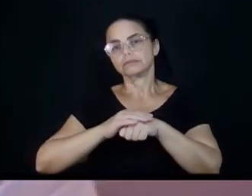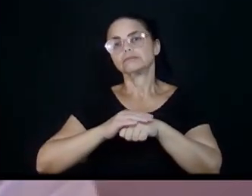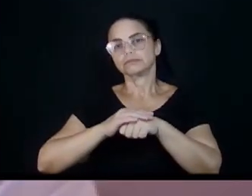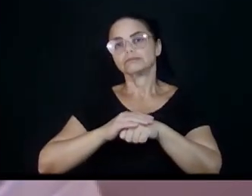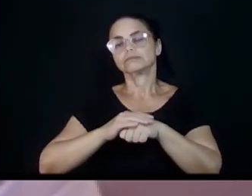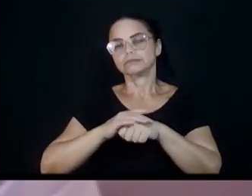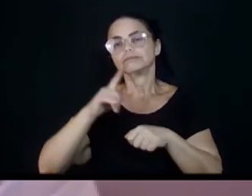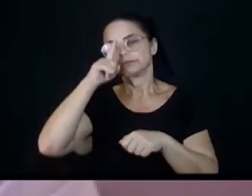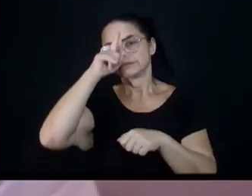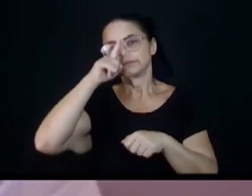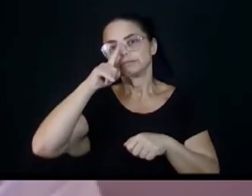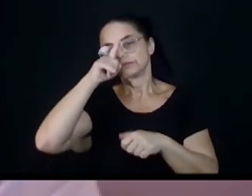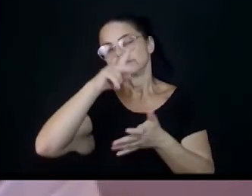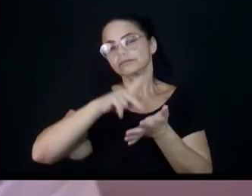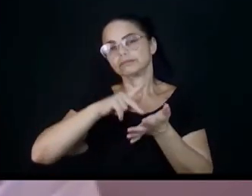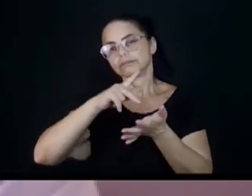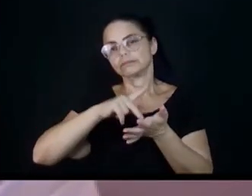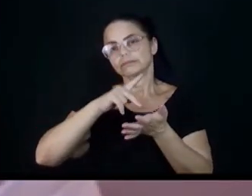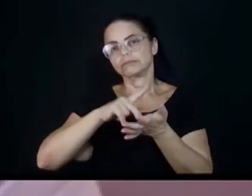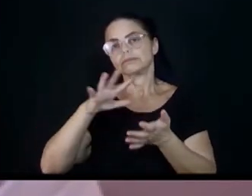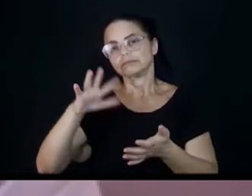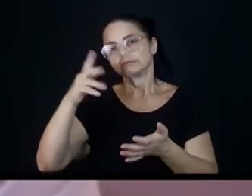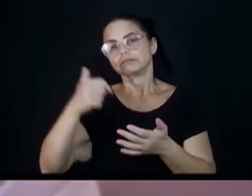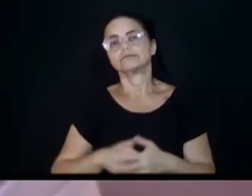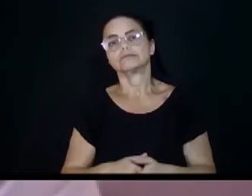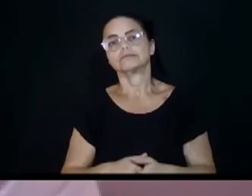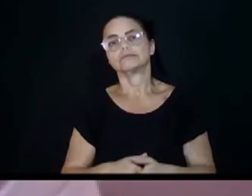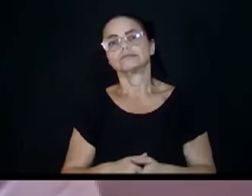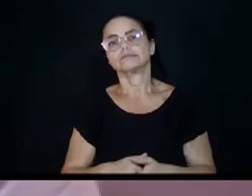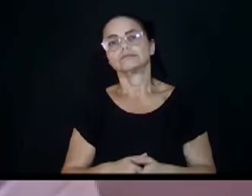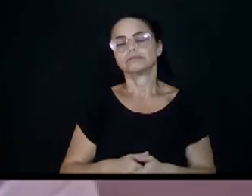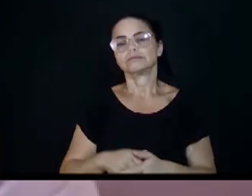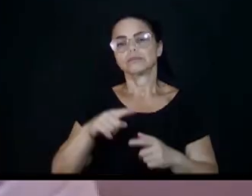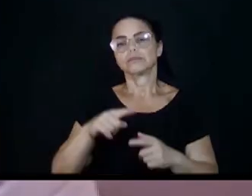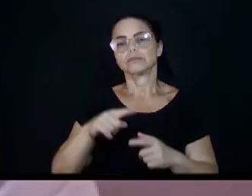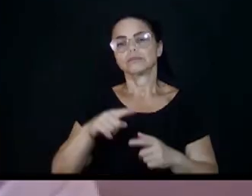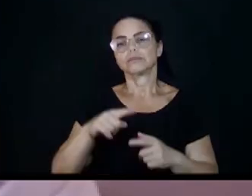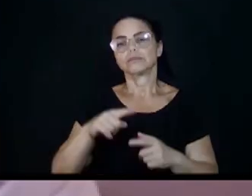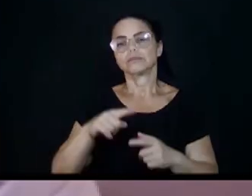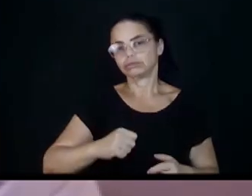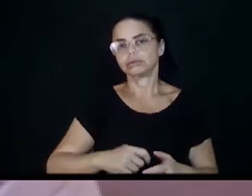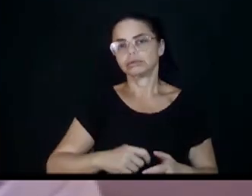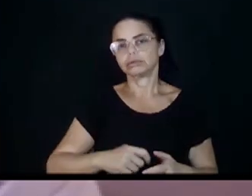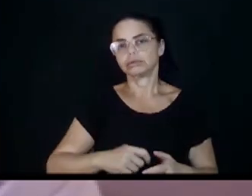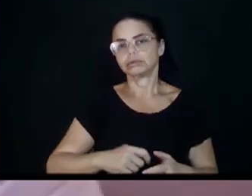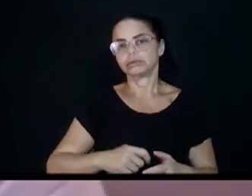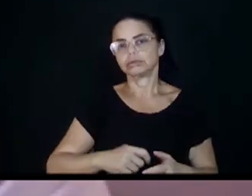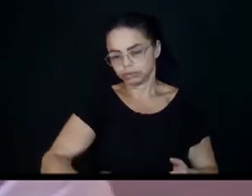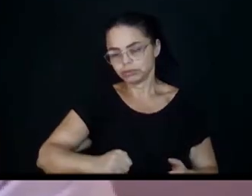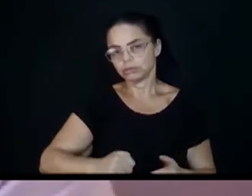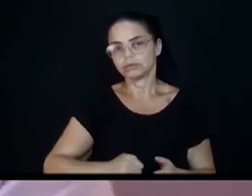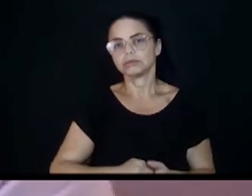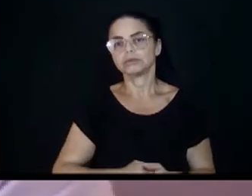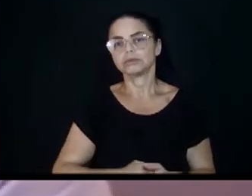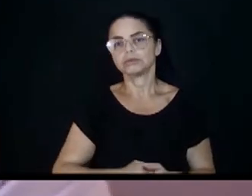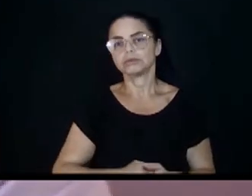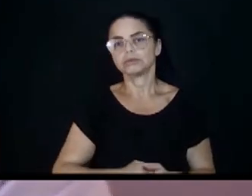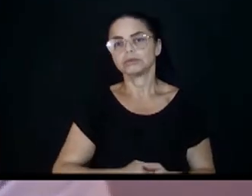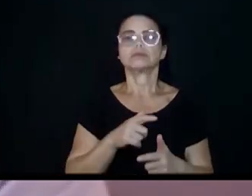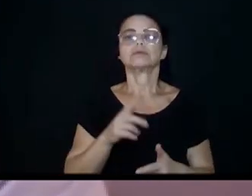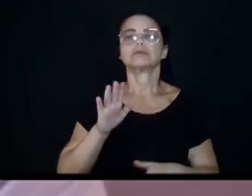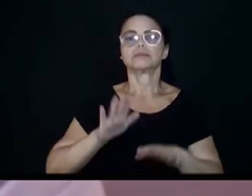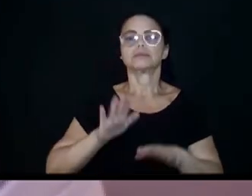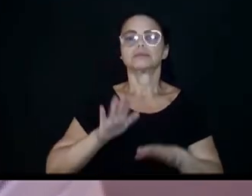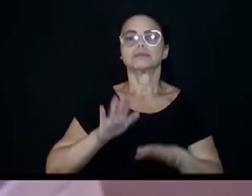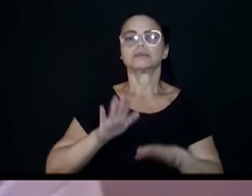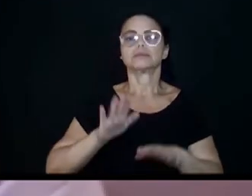de acontecer alguns abortos, e a gente vê, e tem casos de abortos de repetição, muitas vezes por participação